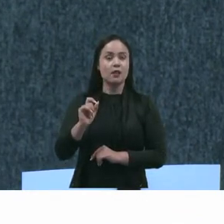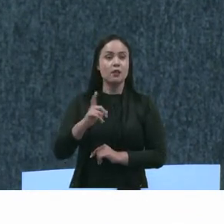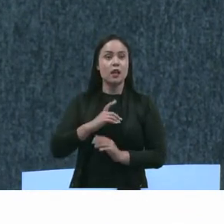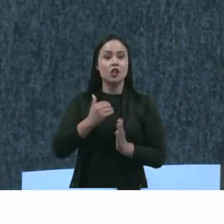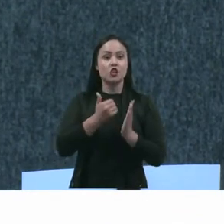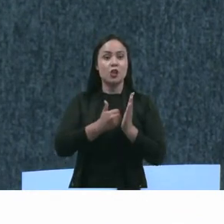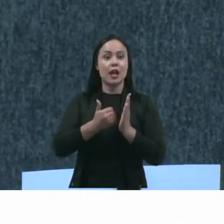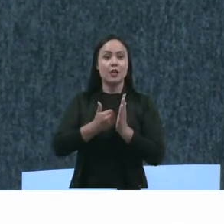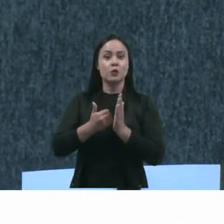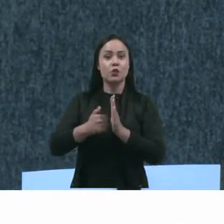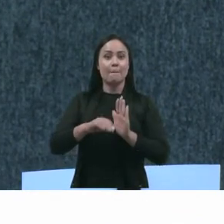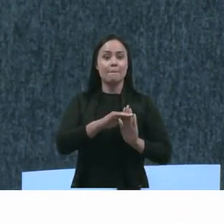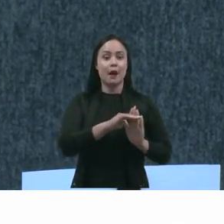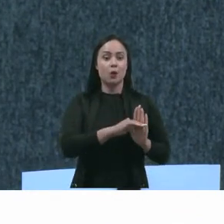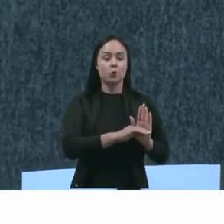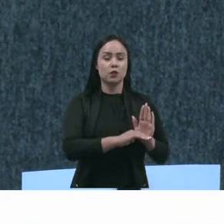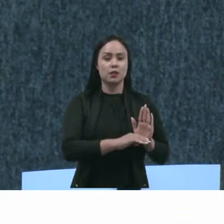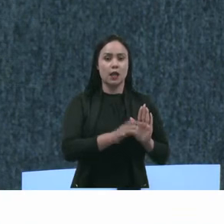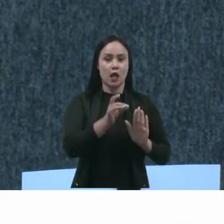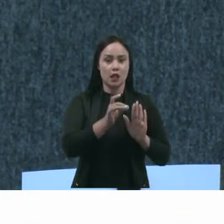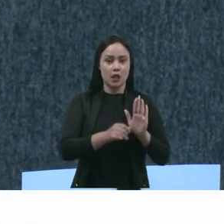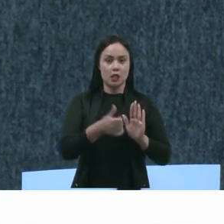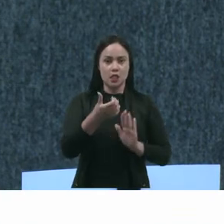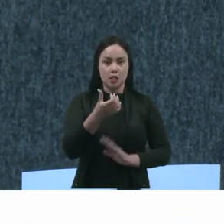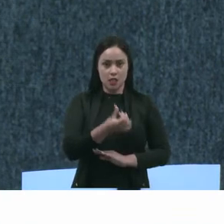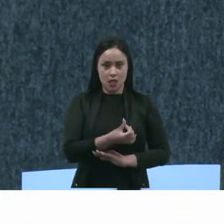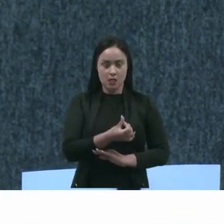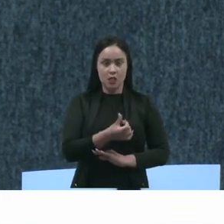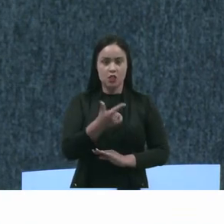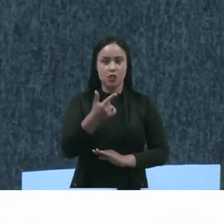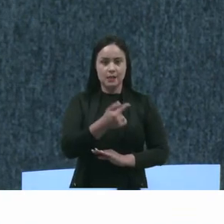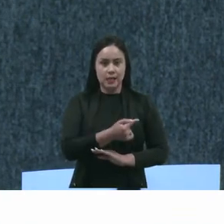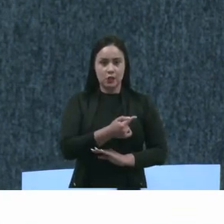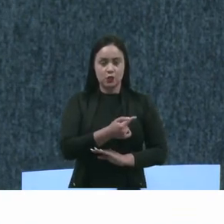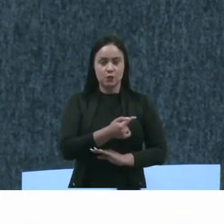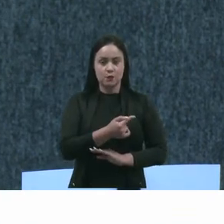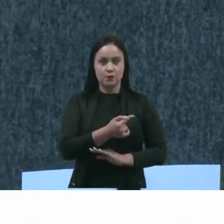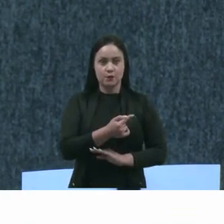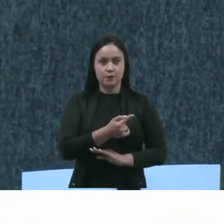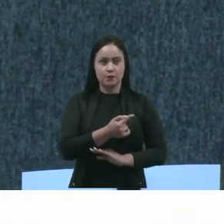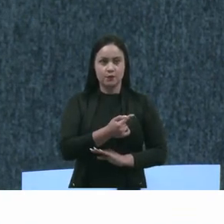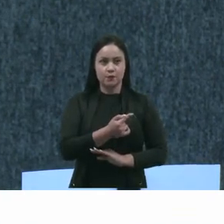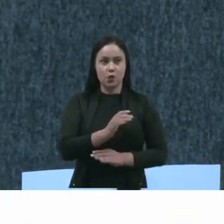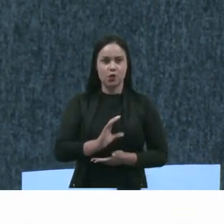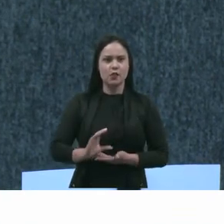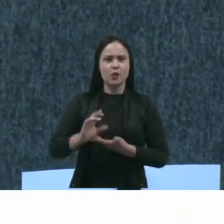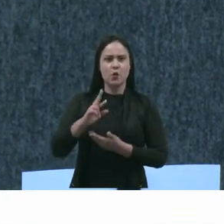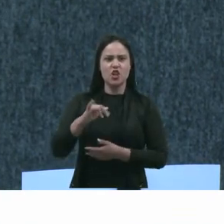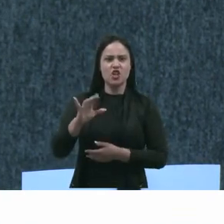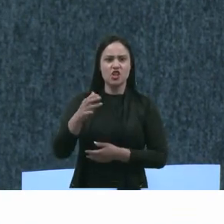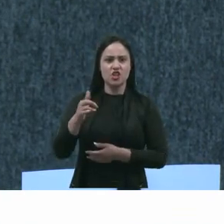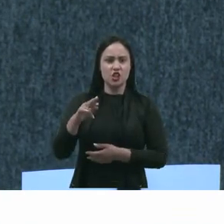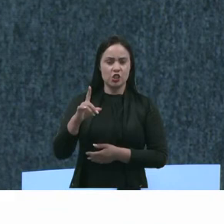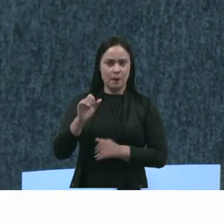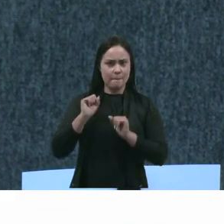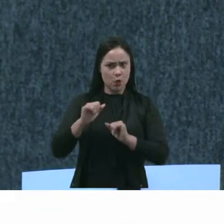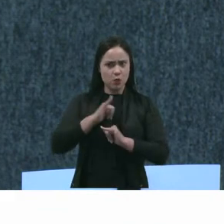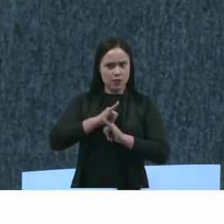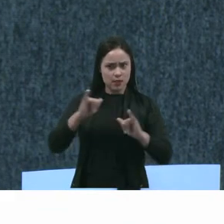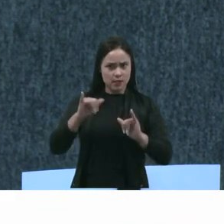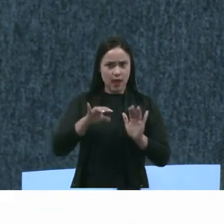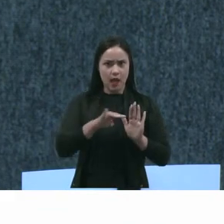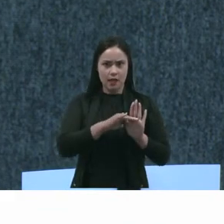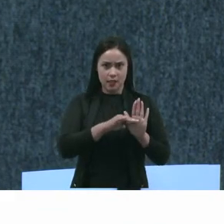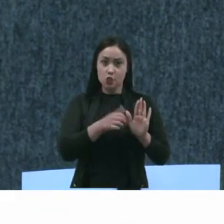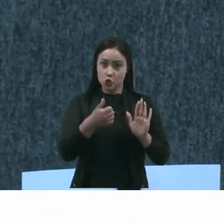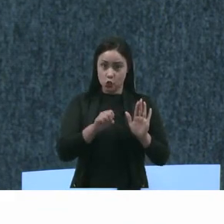retirados de pauta os itens 16, 17. Conselheiro Richard, posso anunciar o item